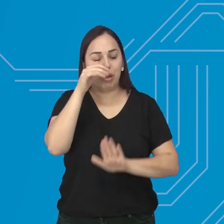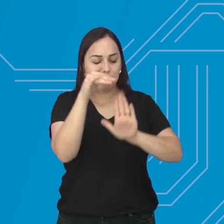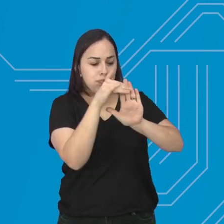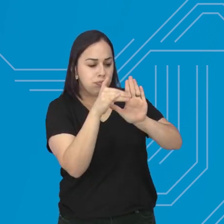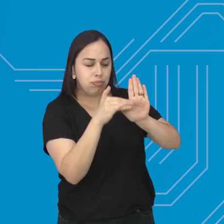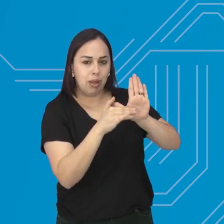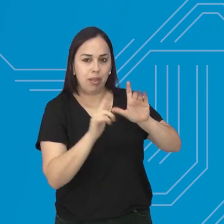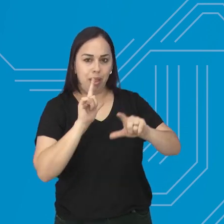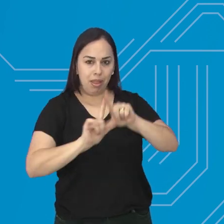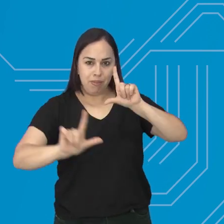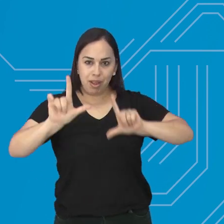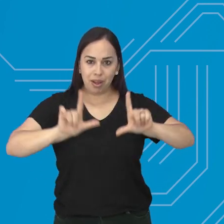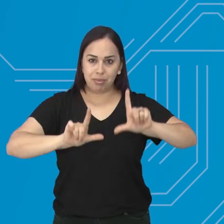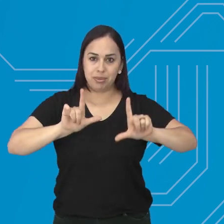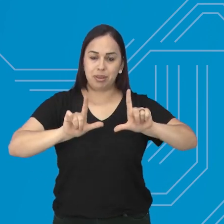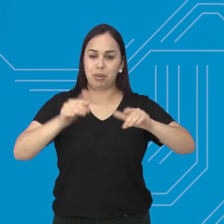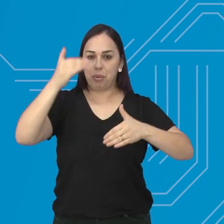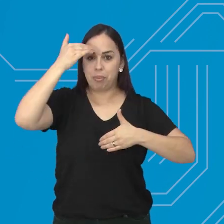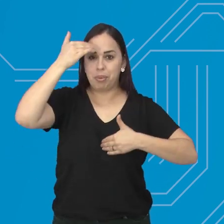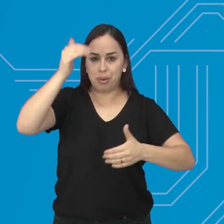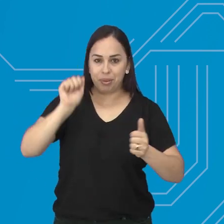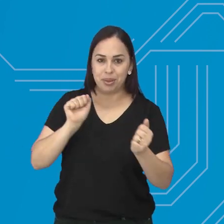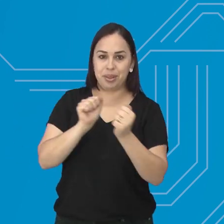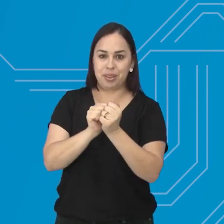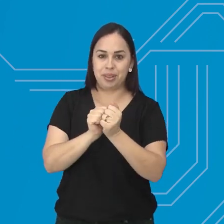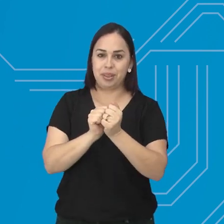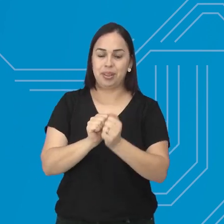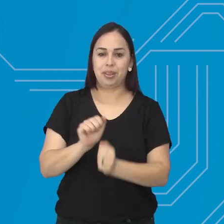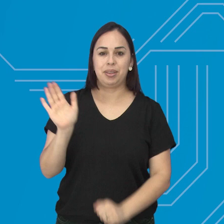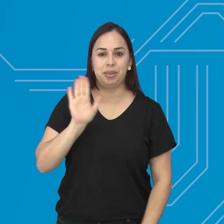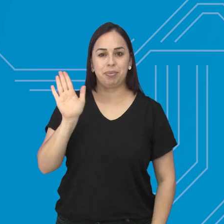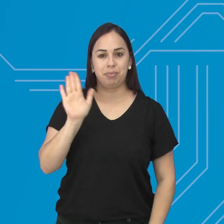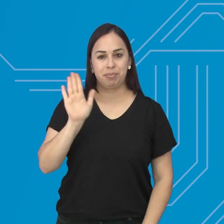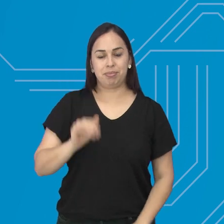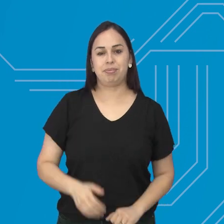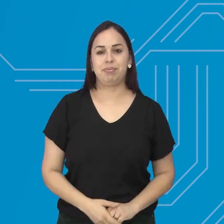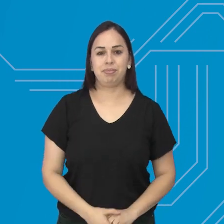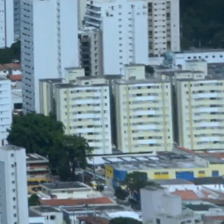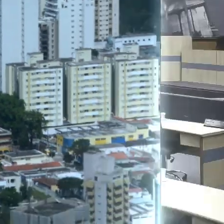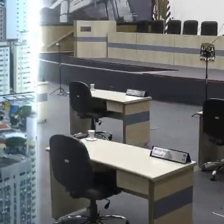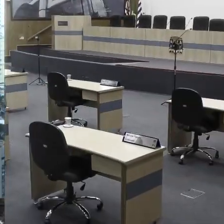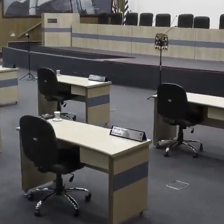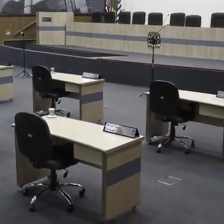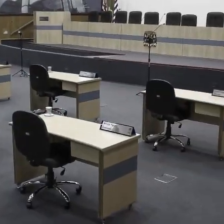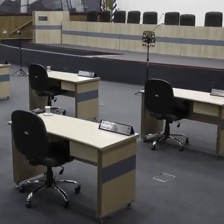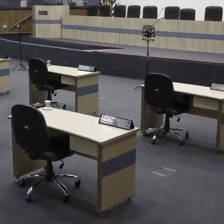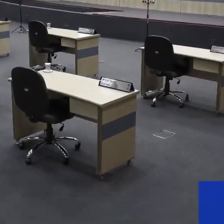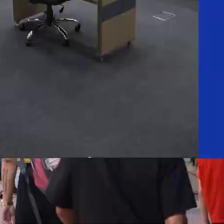programação aqui na TV Câmara. Muito obrigado pela companhia e até semana que vem. Tchau!